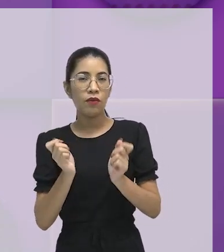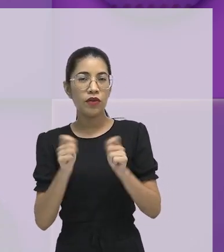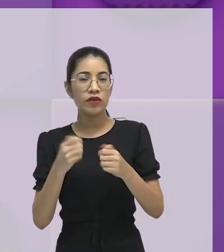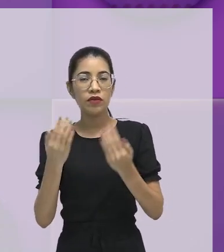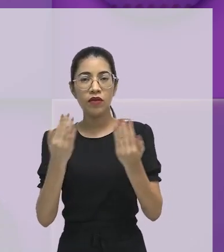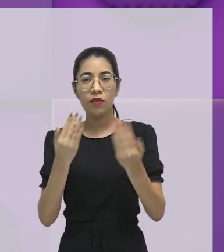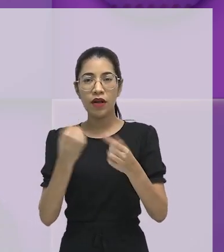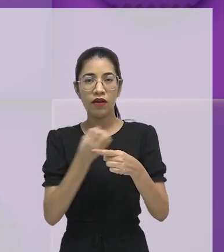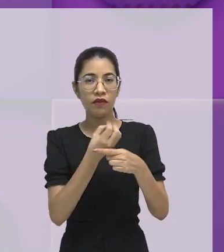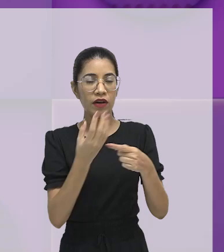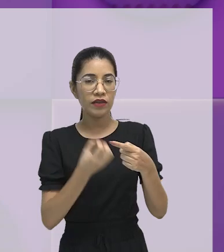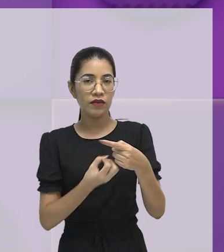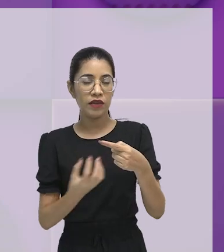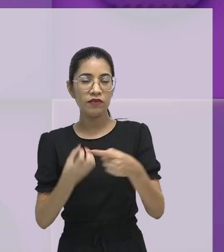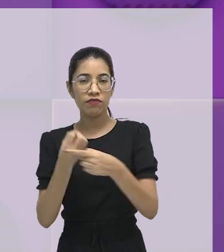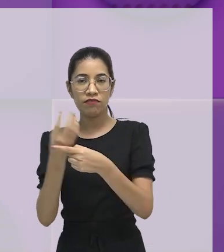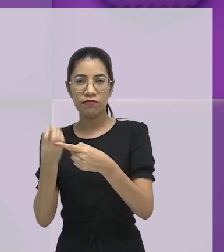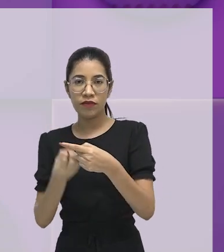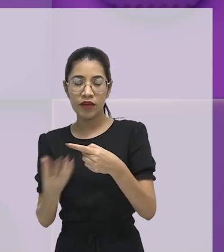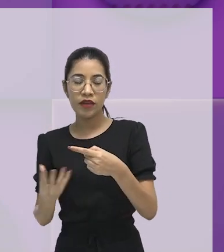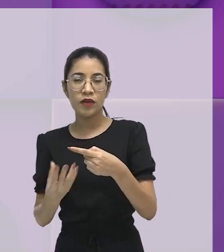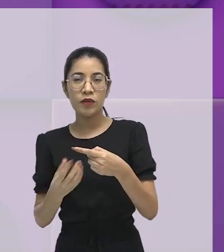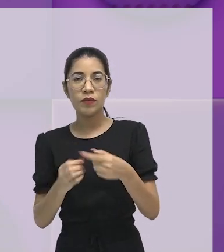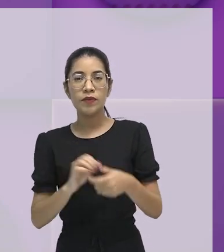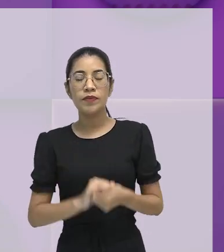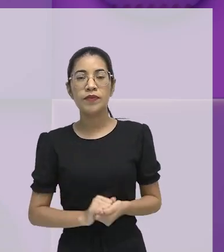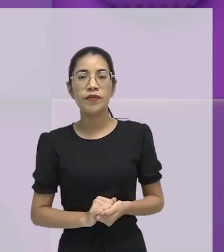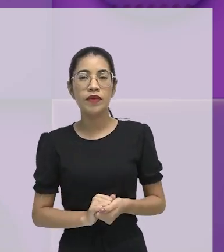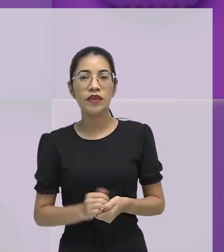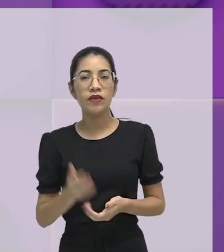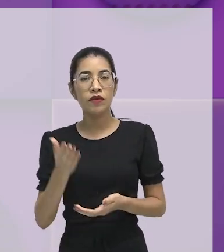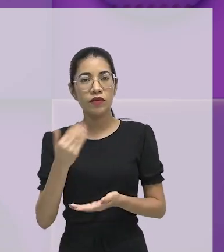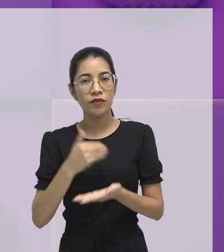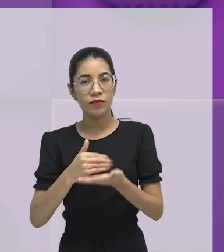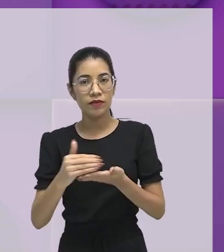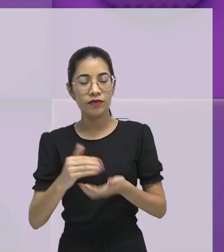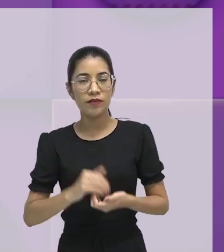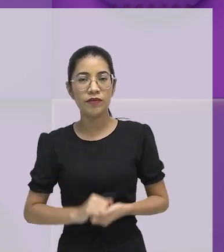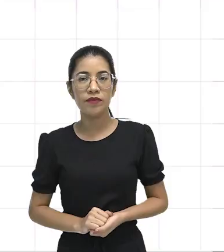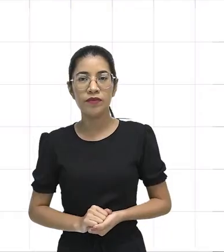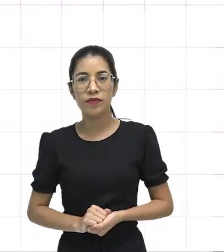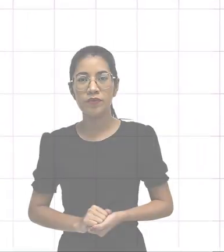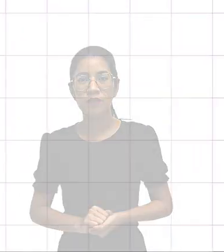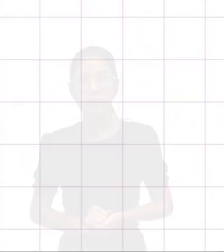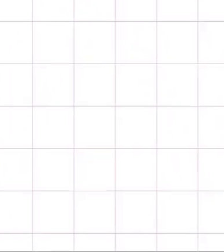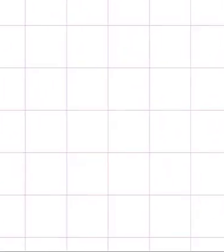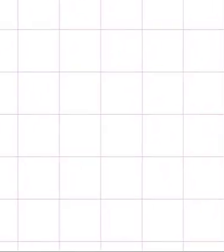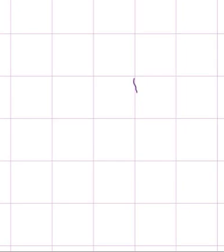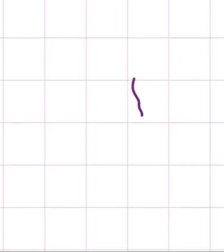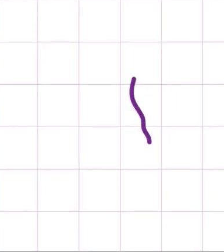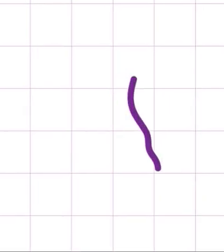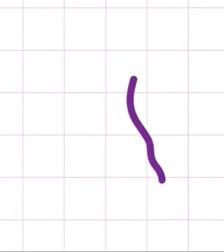duas frações para saber quem é uma maior, quem é menor, tá? Então, vamos ao conteúdo.